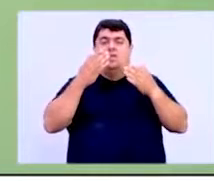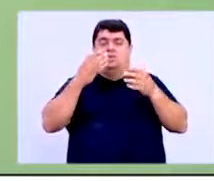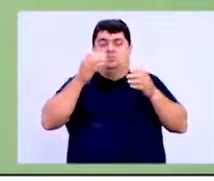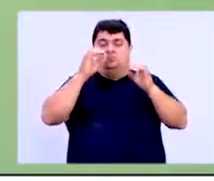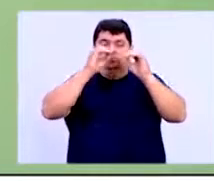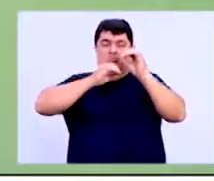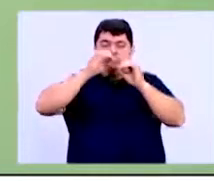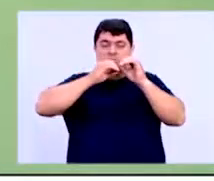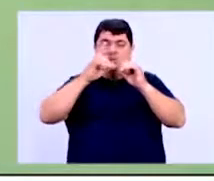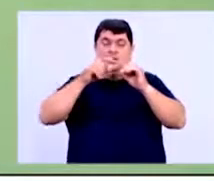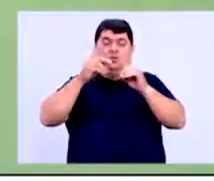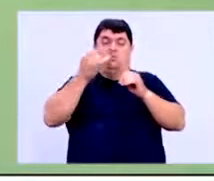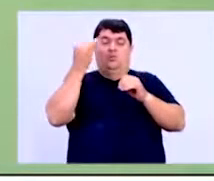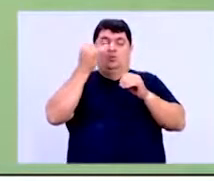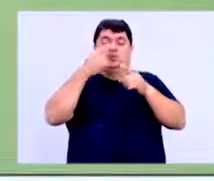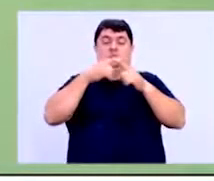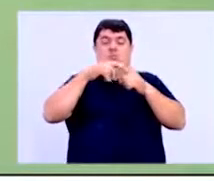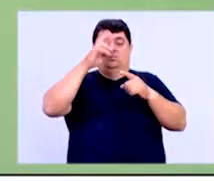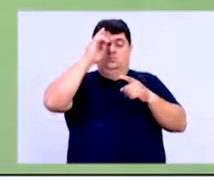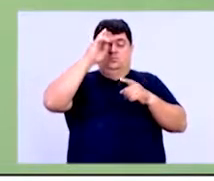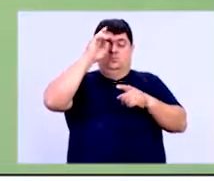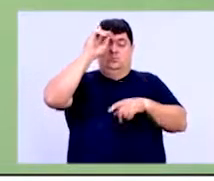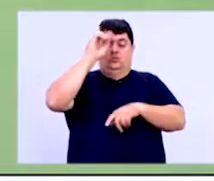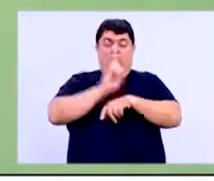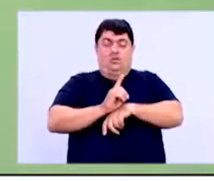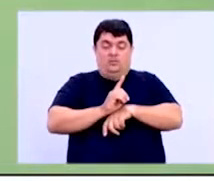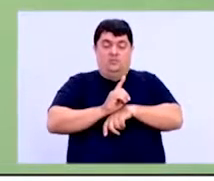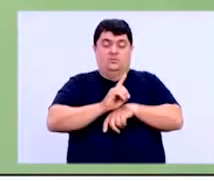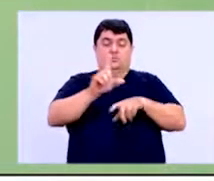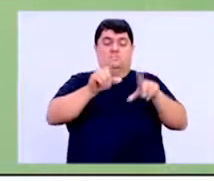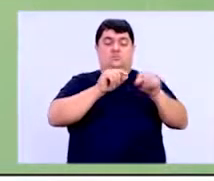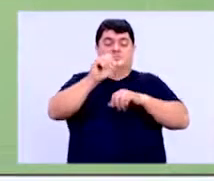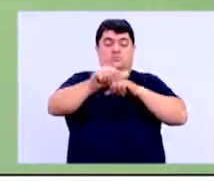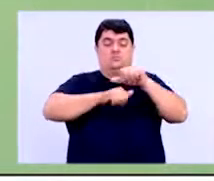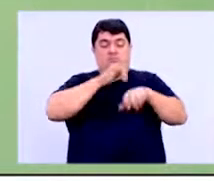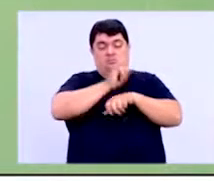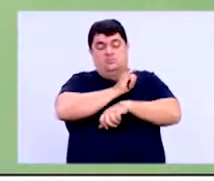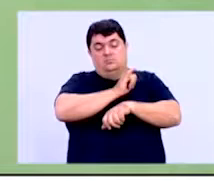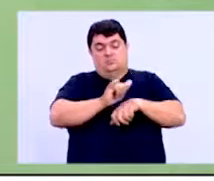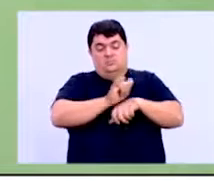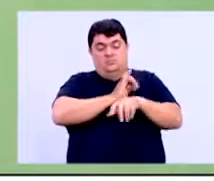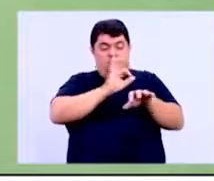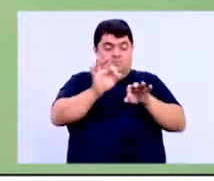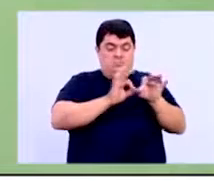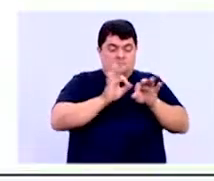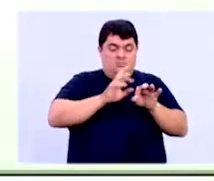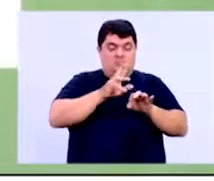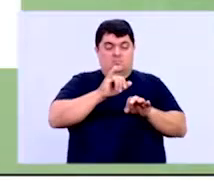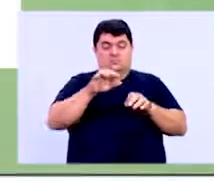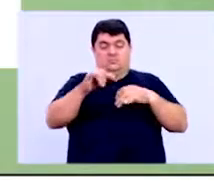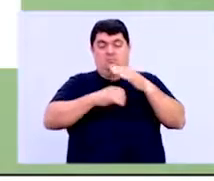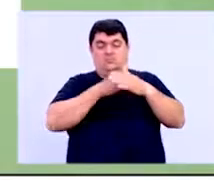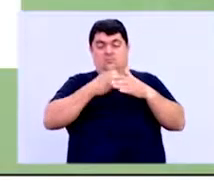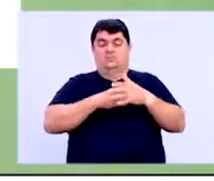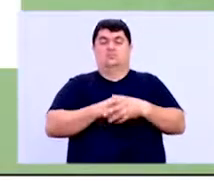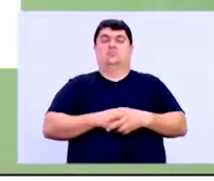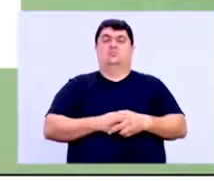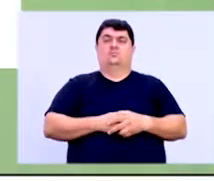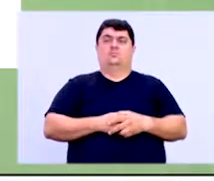importantíssimo para a tomada de decisão do gestor. Sempre viemos falando, isso que nós andamos dando é para a tomada de decisão do